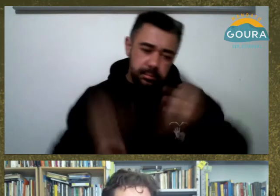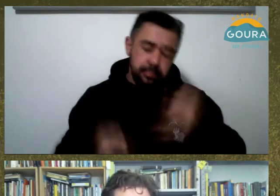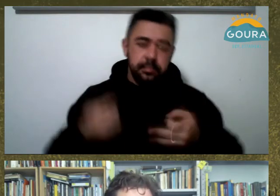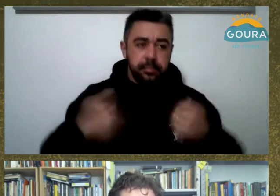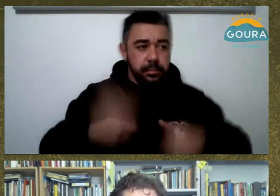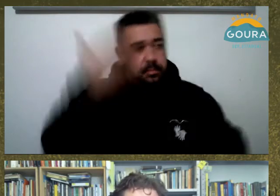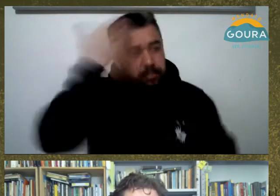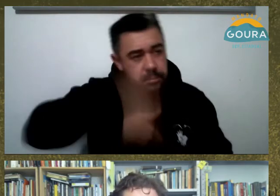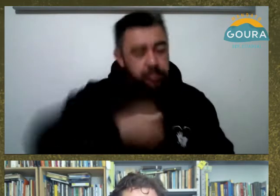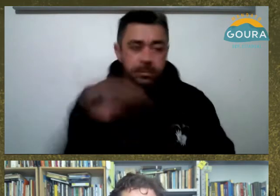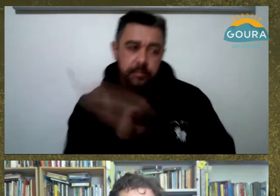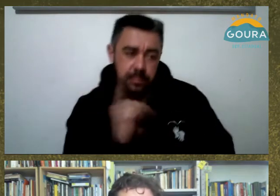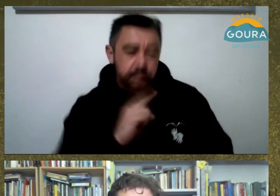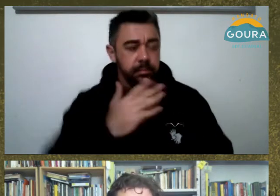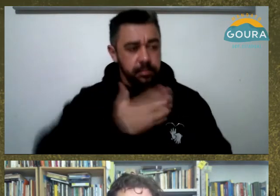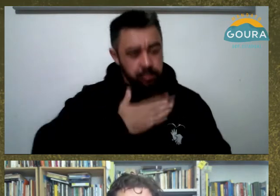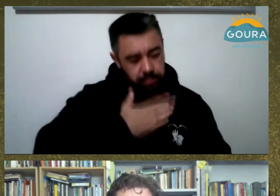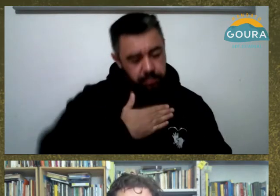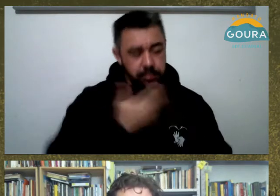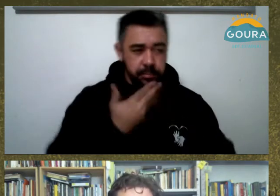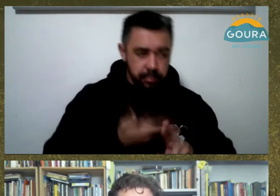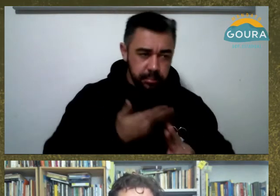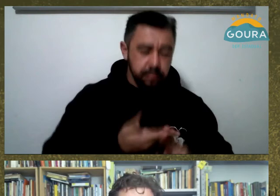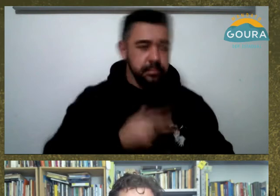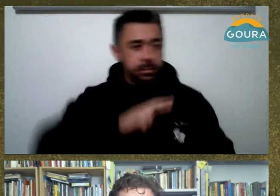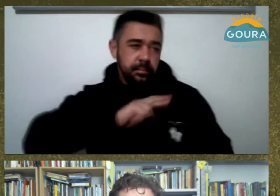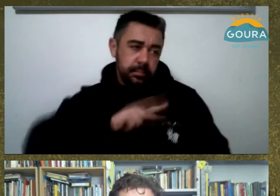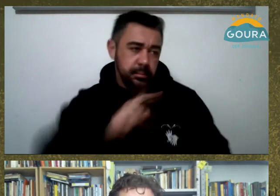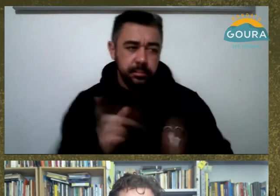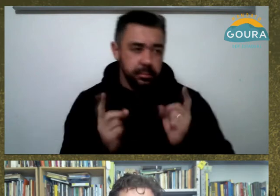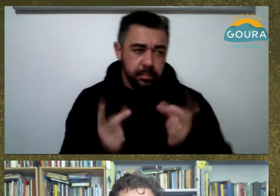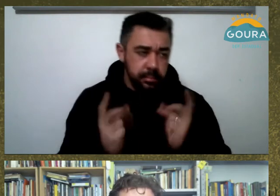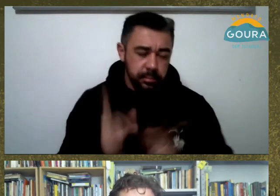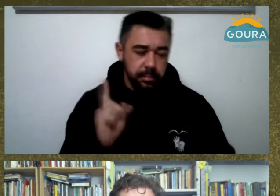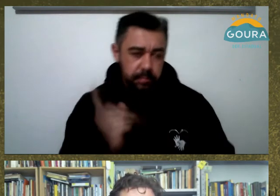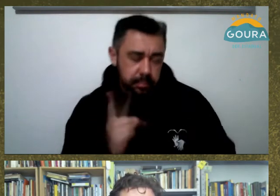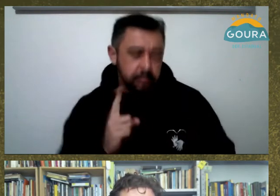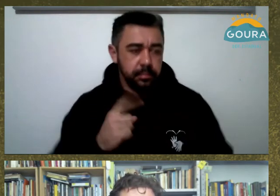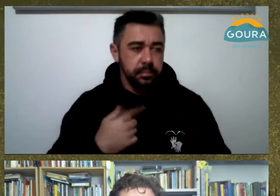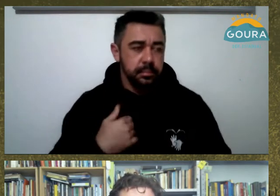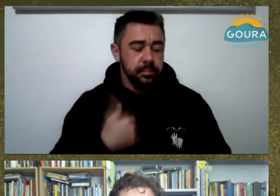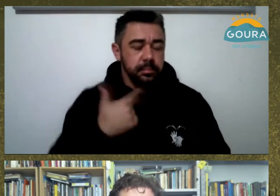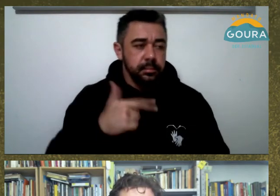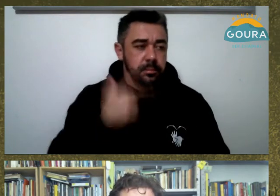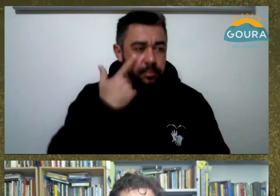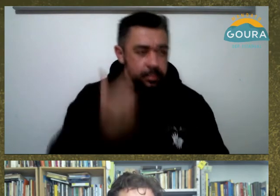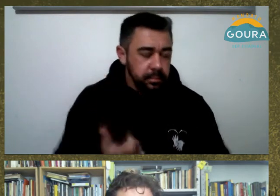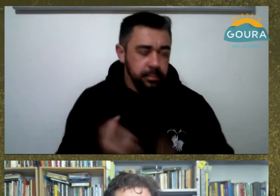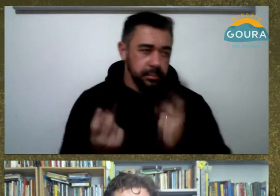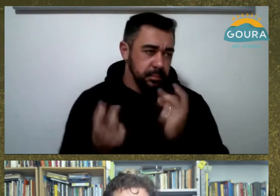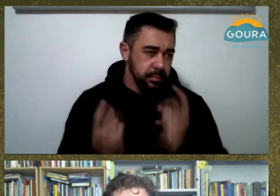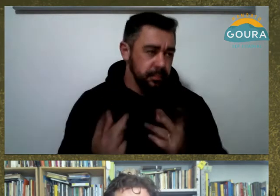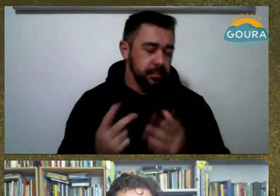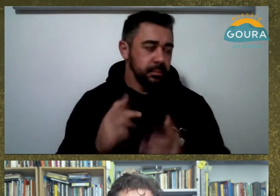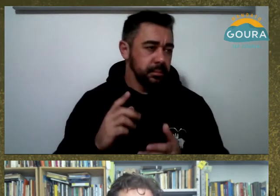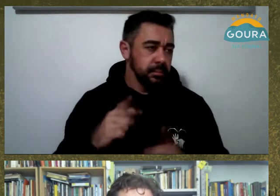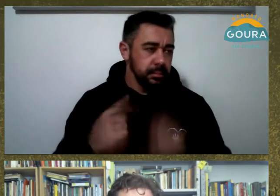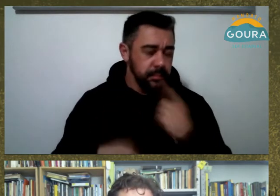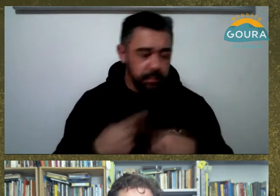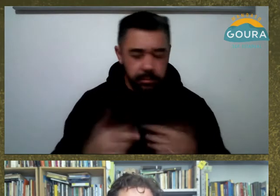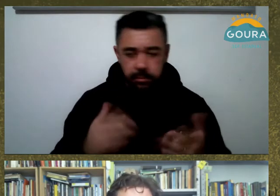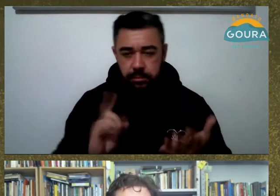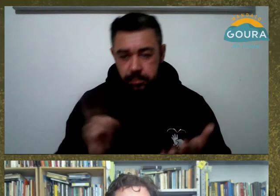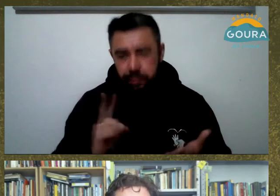uma atividade de tráfico ou que há pelo menos essa intenção e, enfim, a